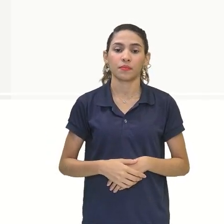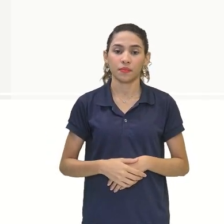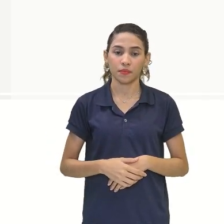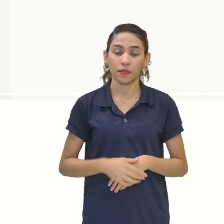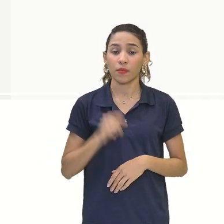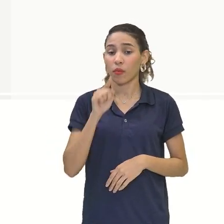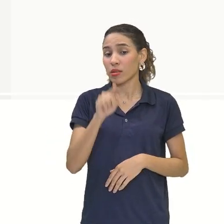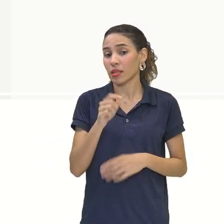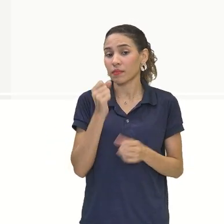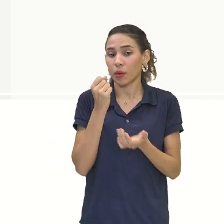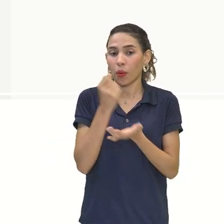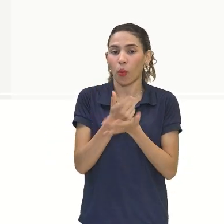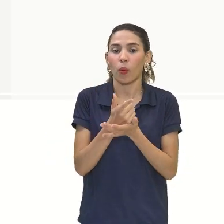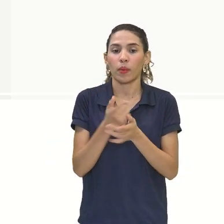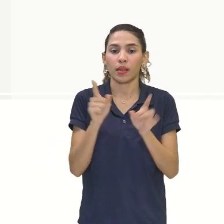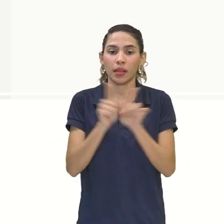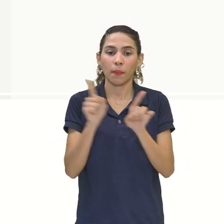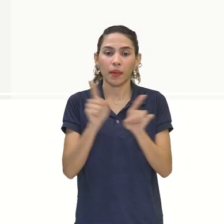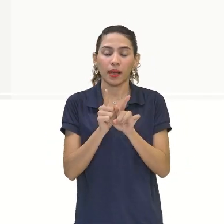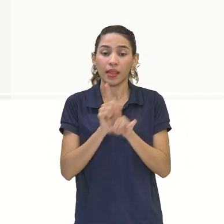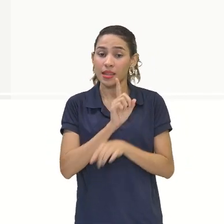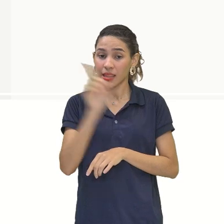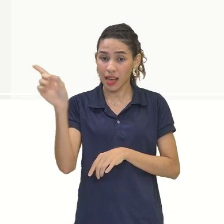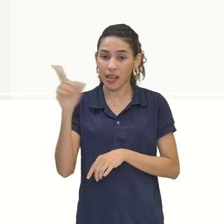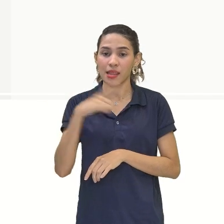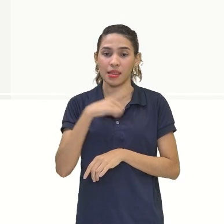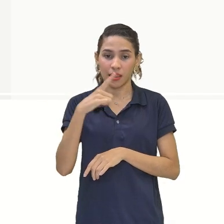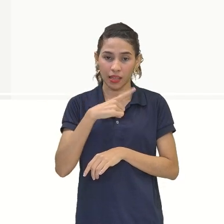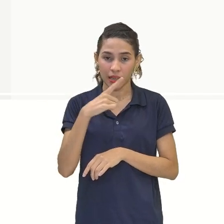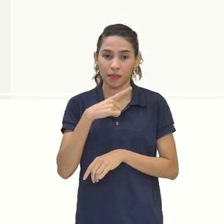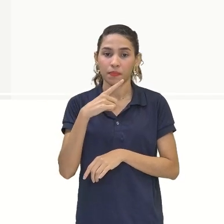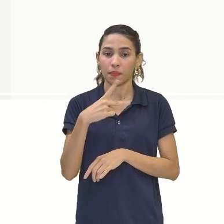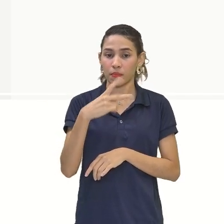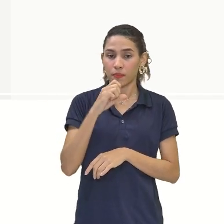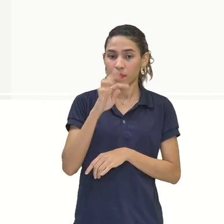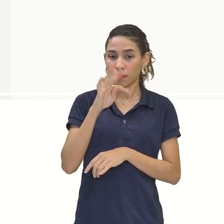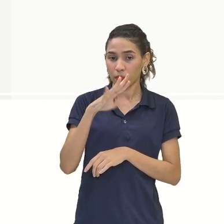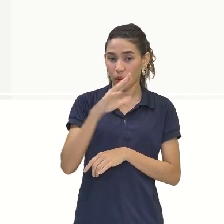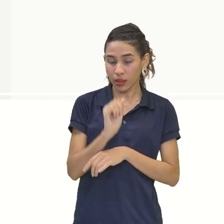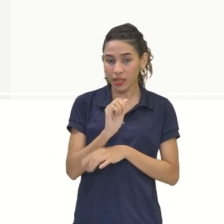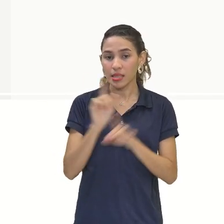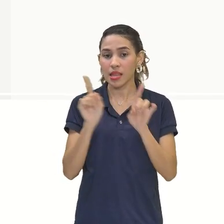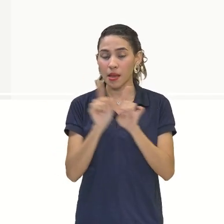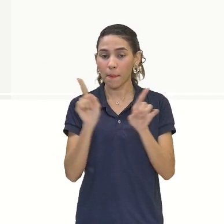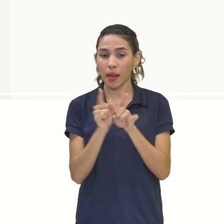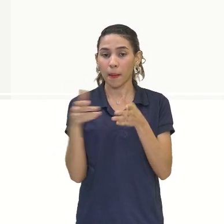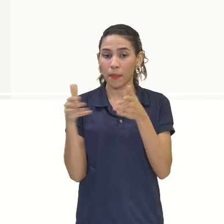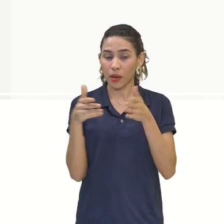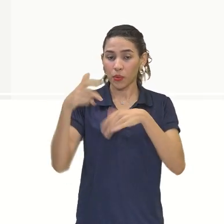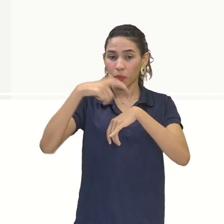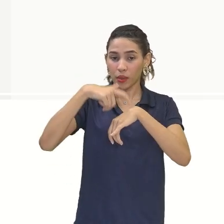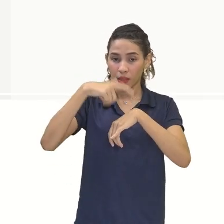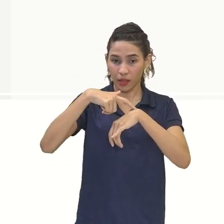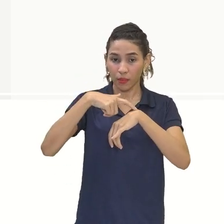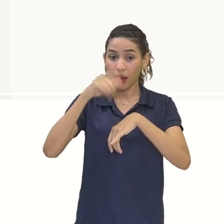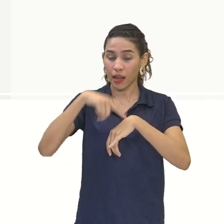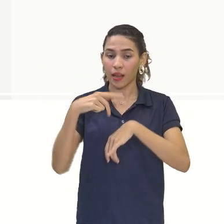você compra algo, lá tem a potência, e o intervalo de tempo aqui, ó, é a